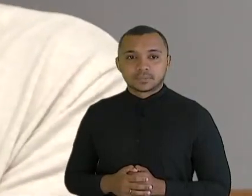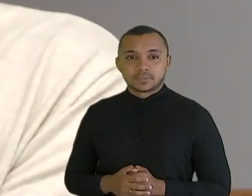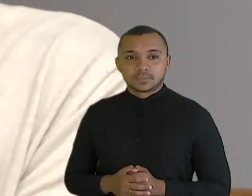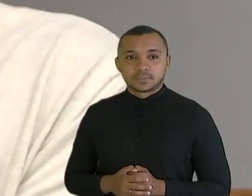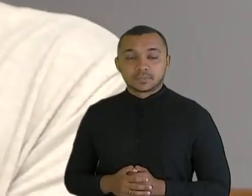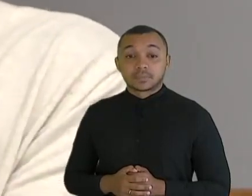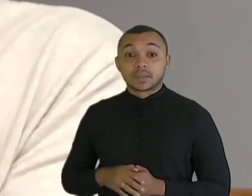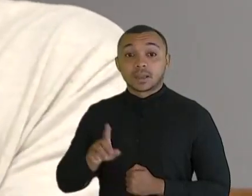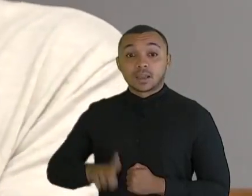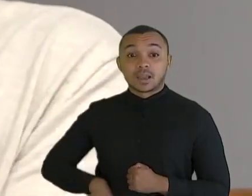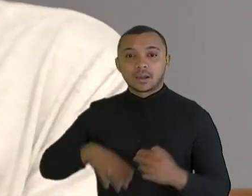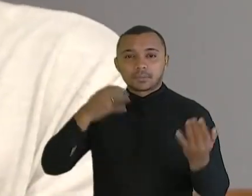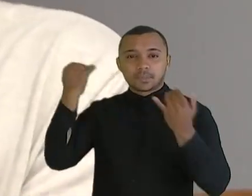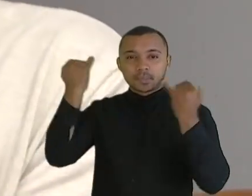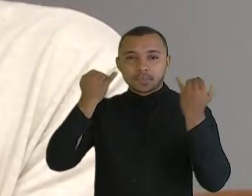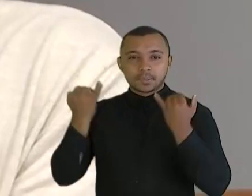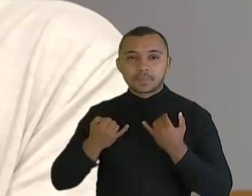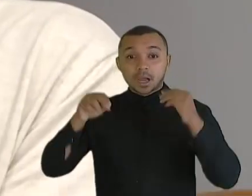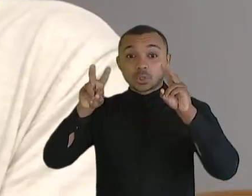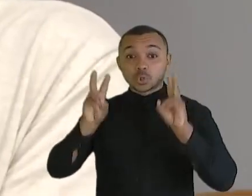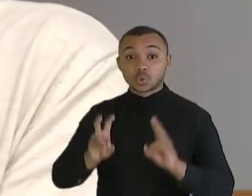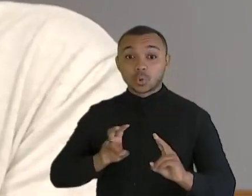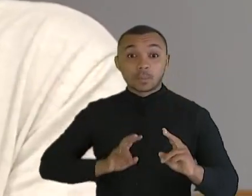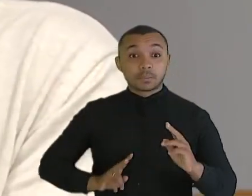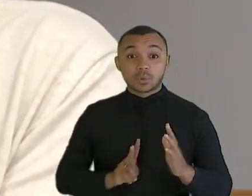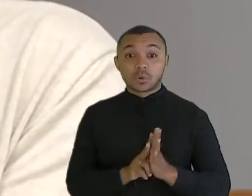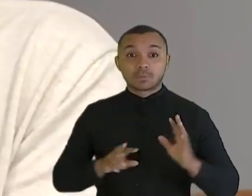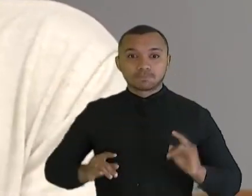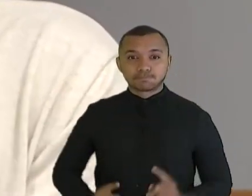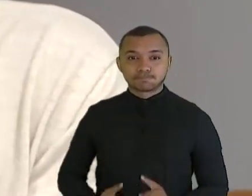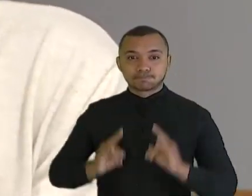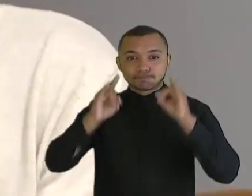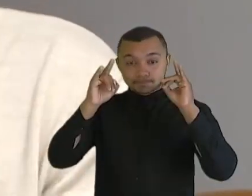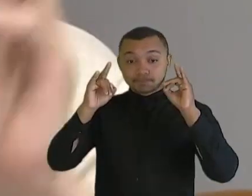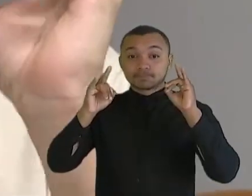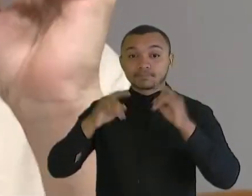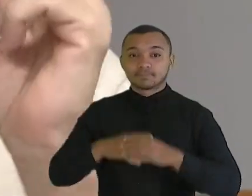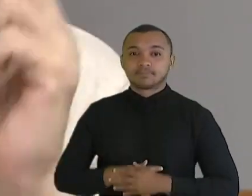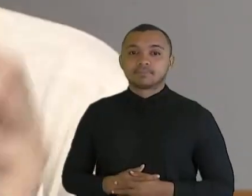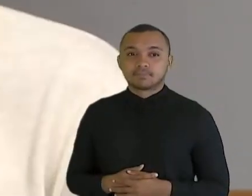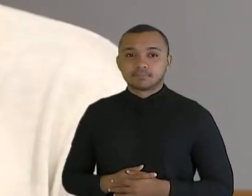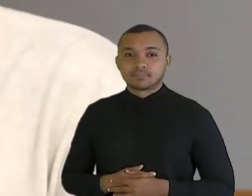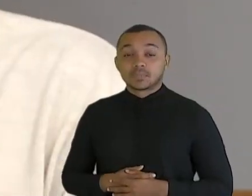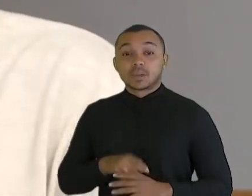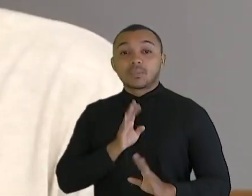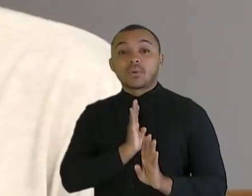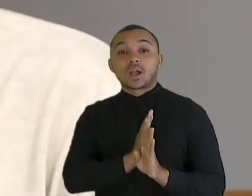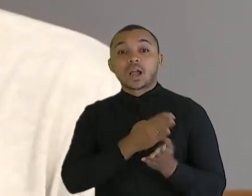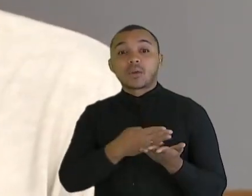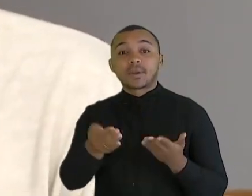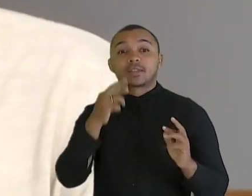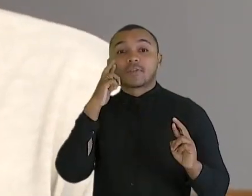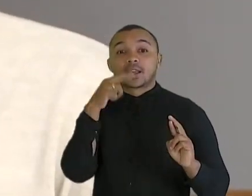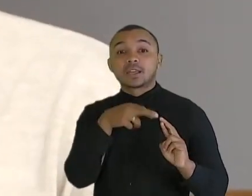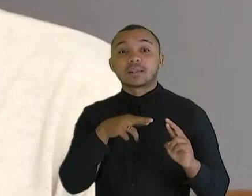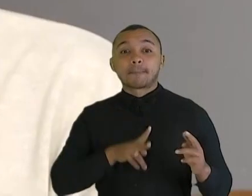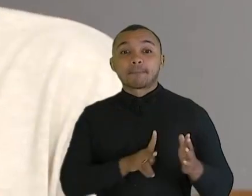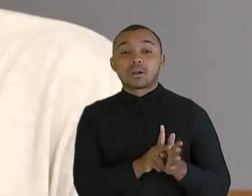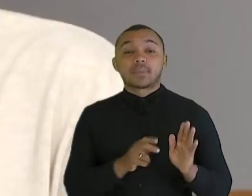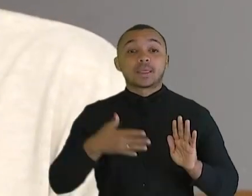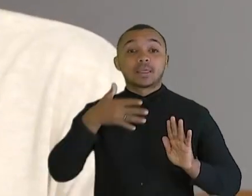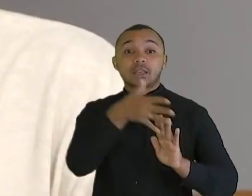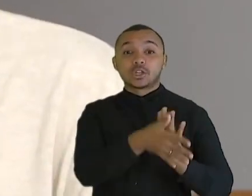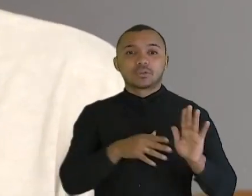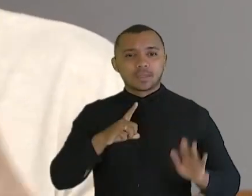essas informações sobre o prédio, que é o prédio Gelsi, onde faz a referência ao texto, onde tem